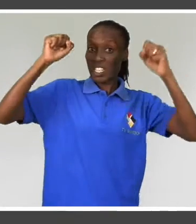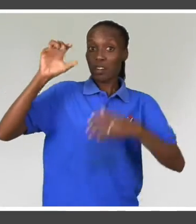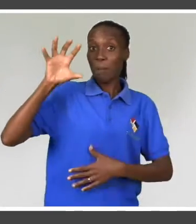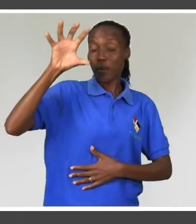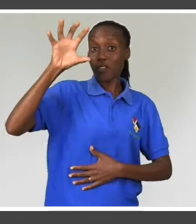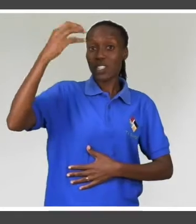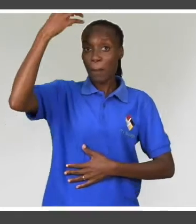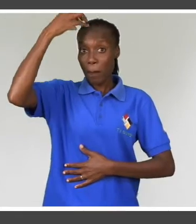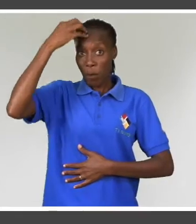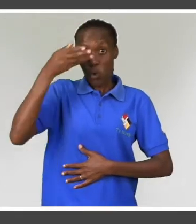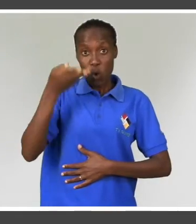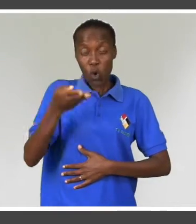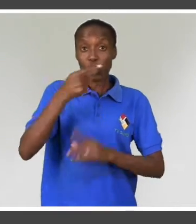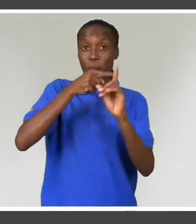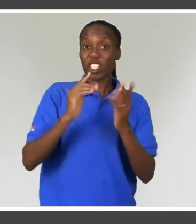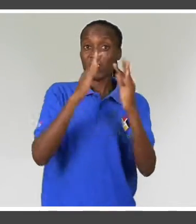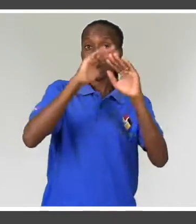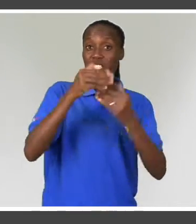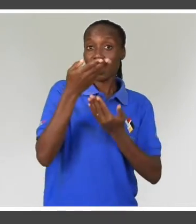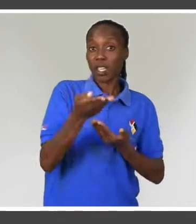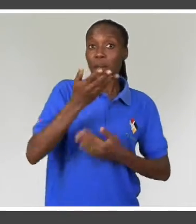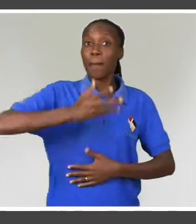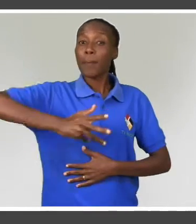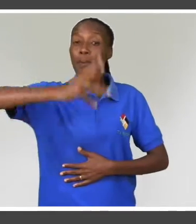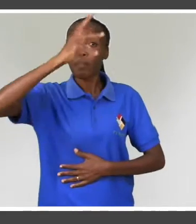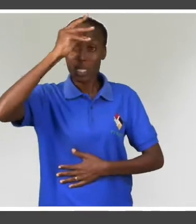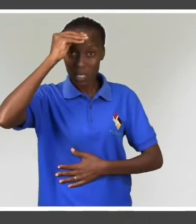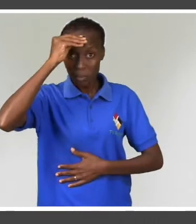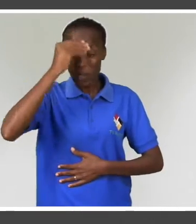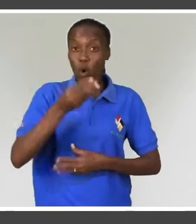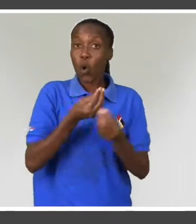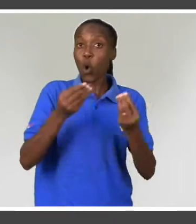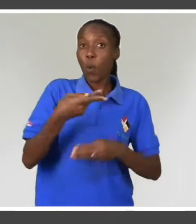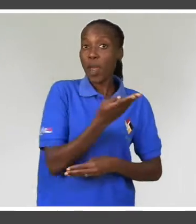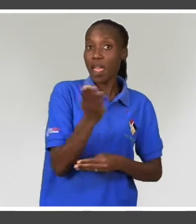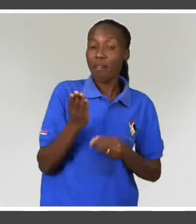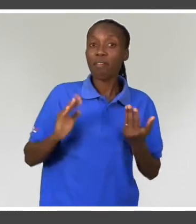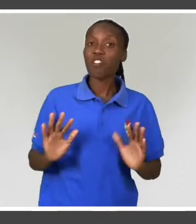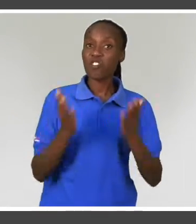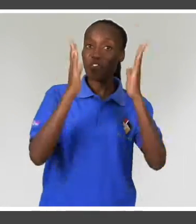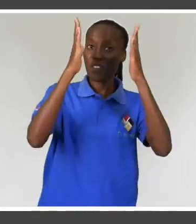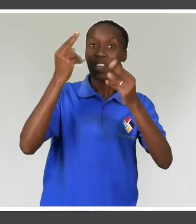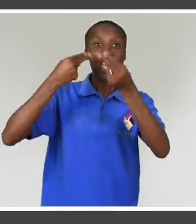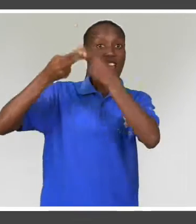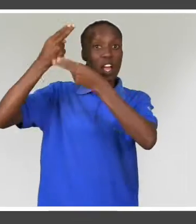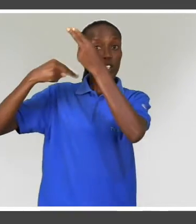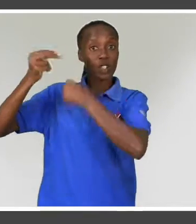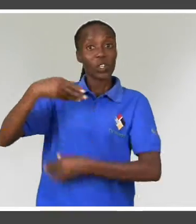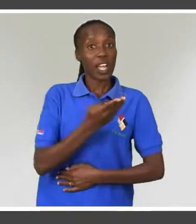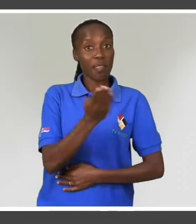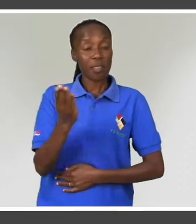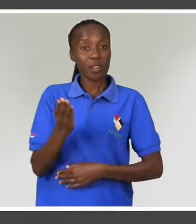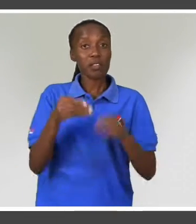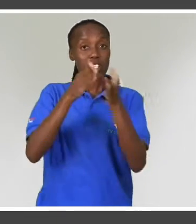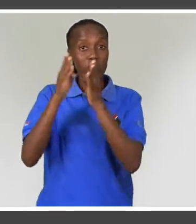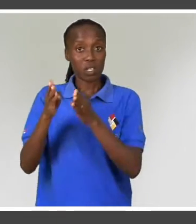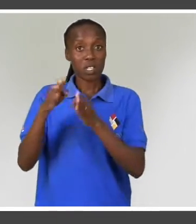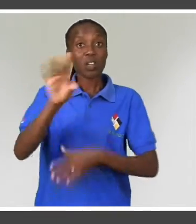da Machava, na província de Maputo. Hoje mais vida está aqui para perceber um pouco do dia-a-dia, não só da história